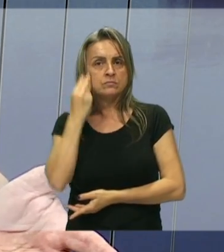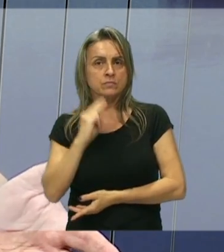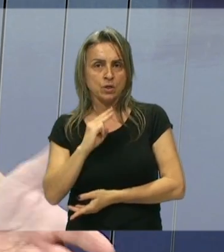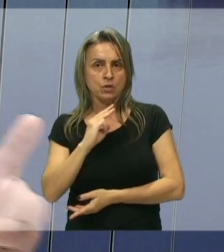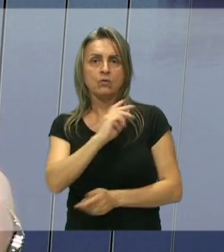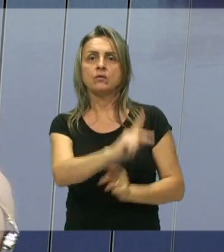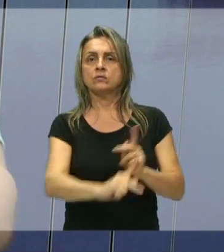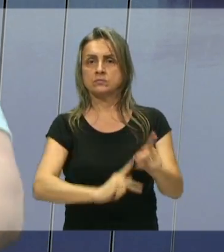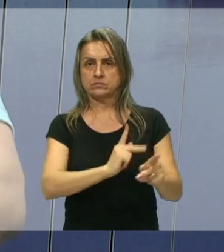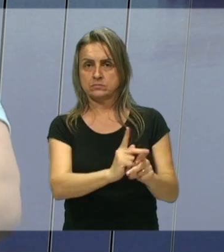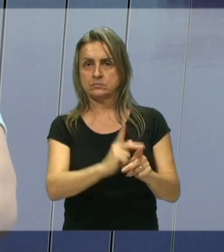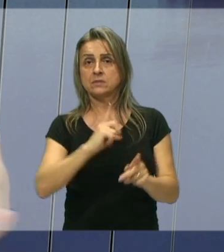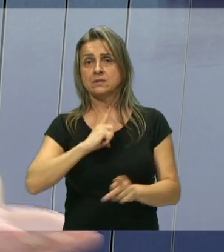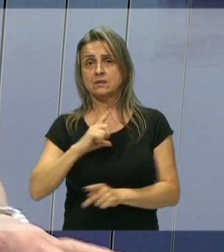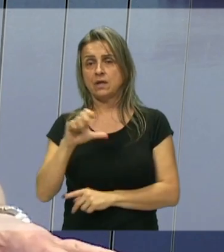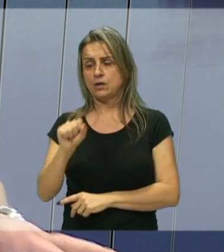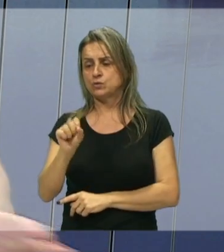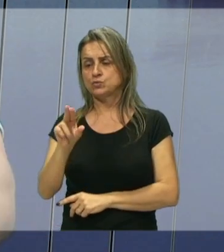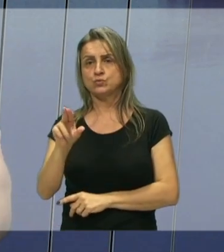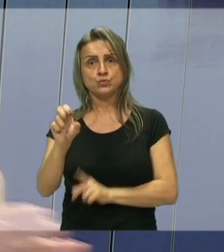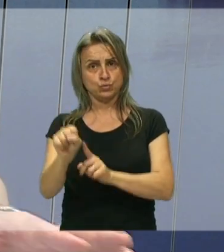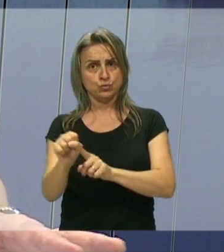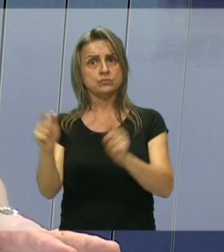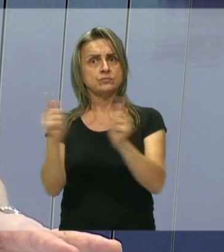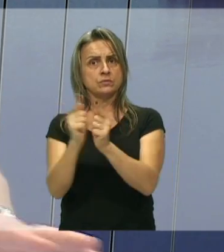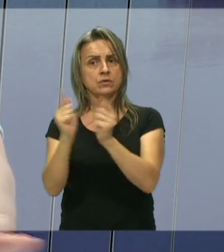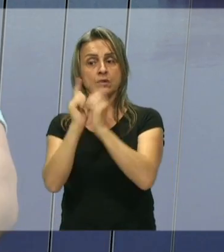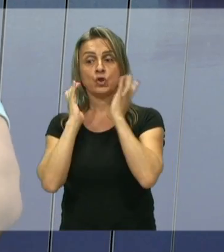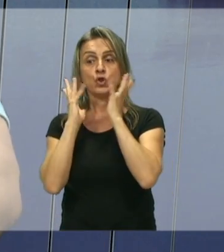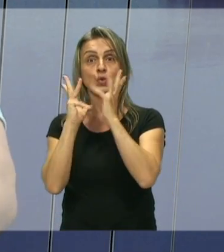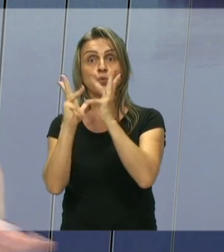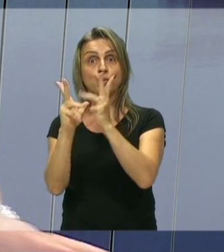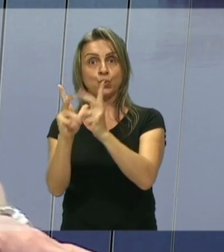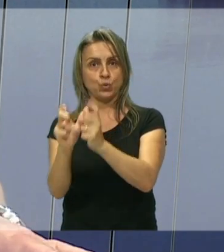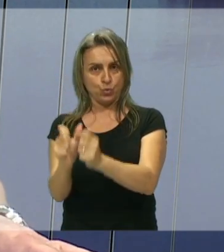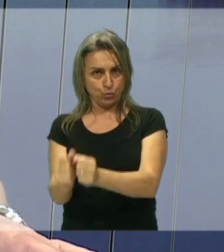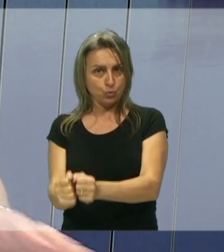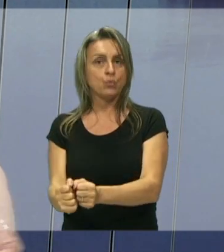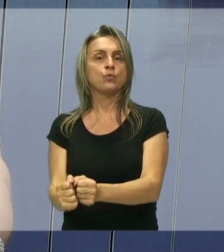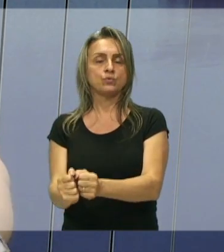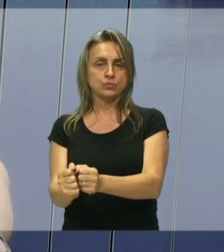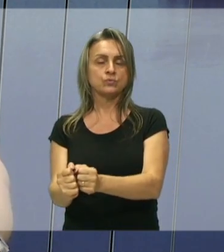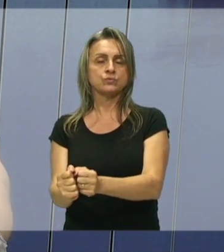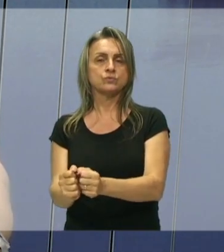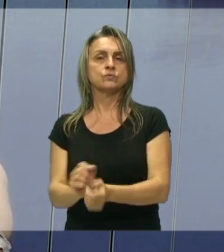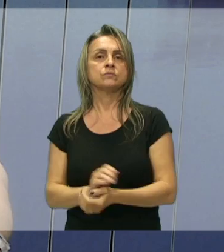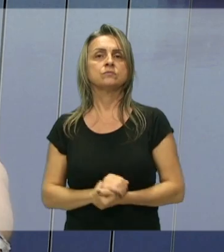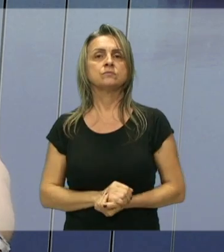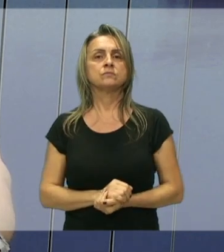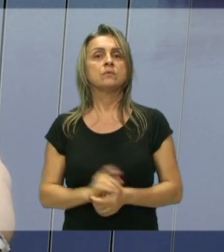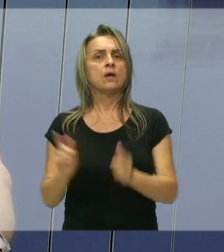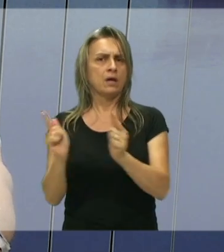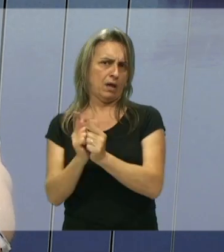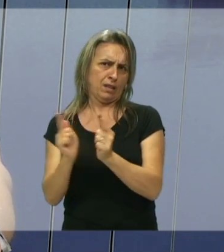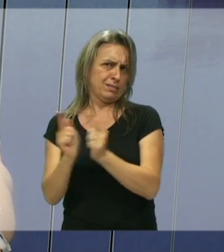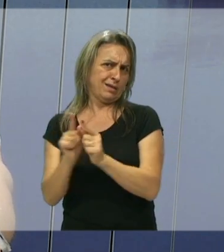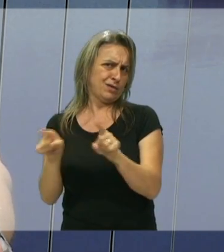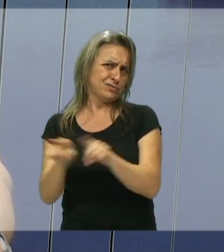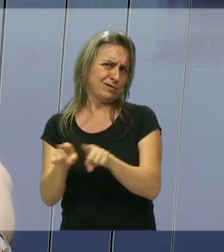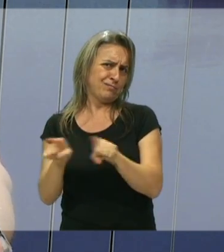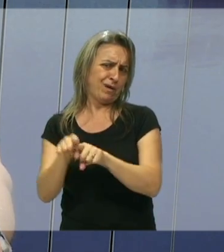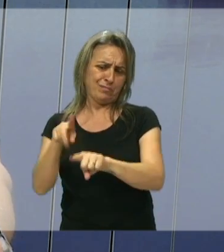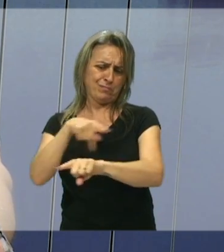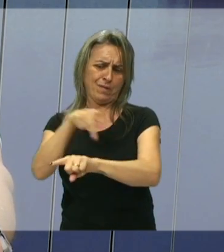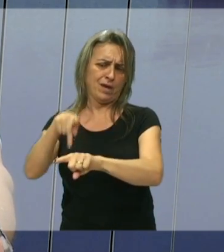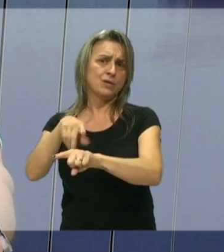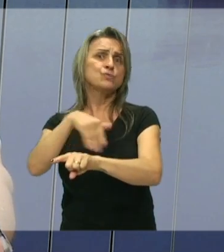de saúde que atende a todos sem distinção, atende a todos, atende inclusive se tiver um estrangeiro